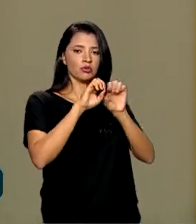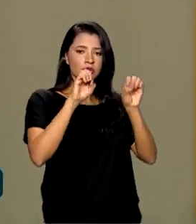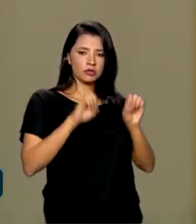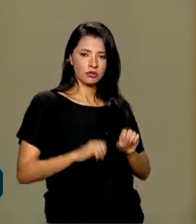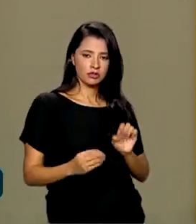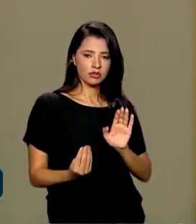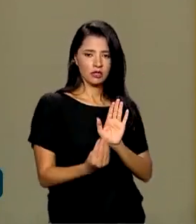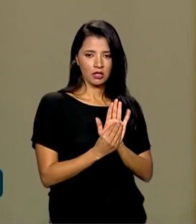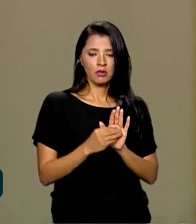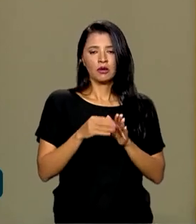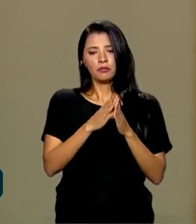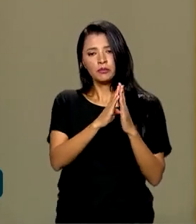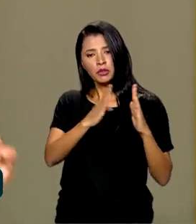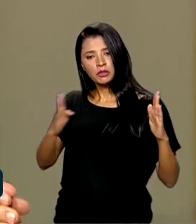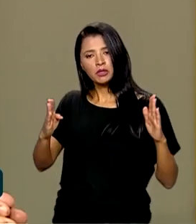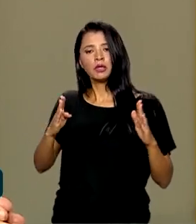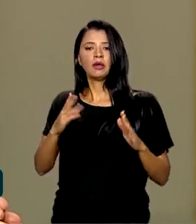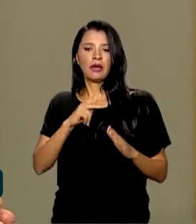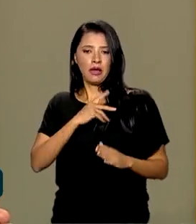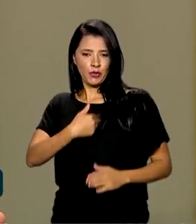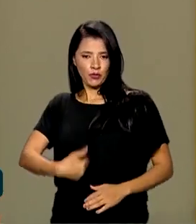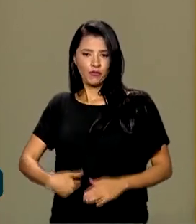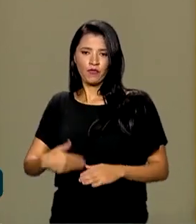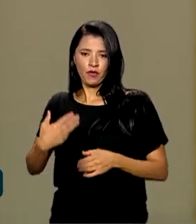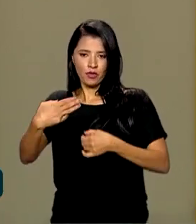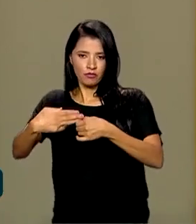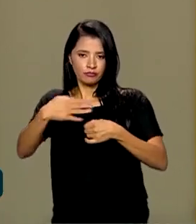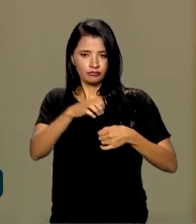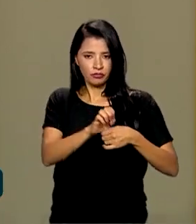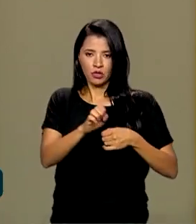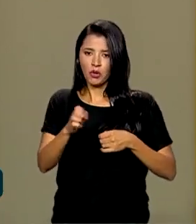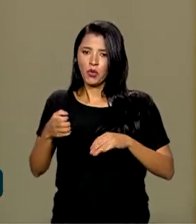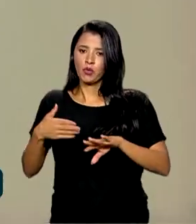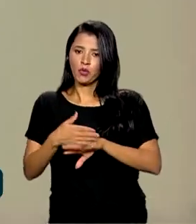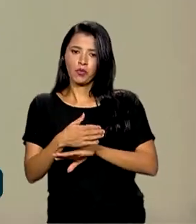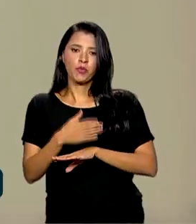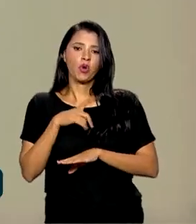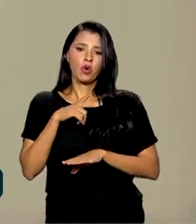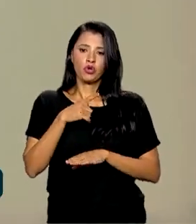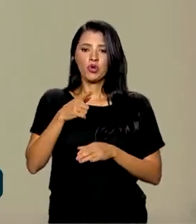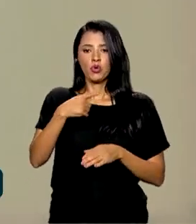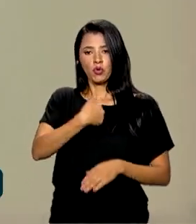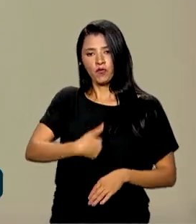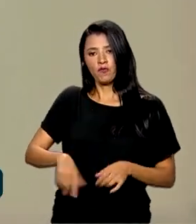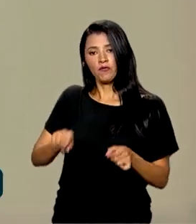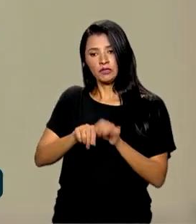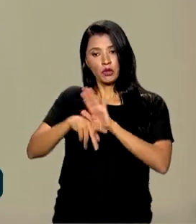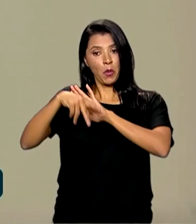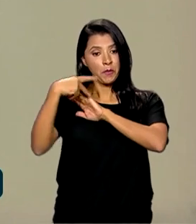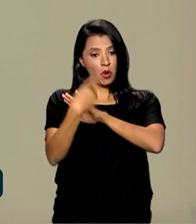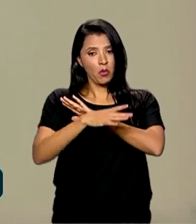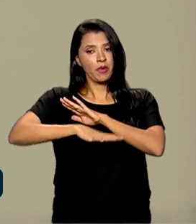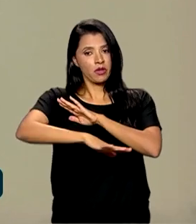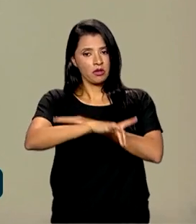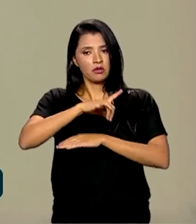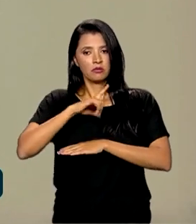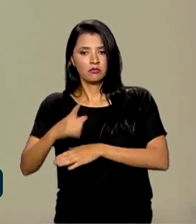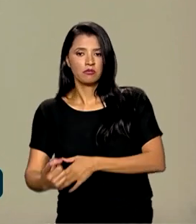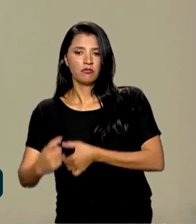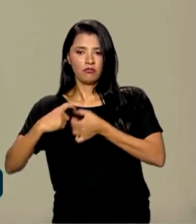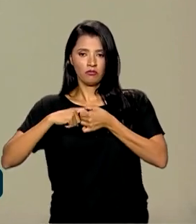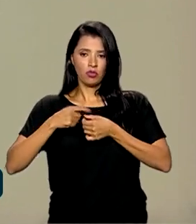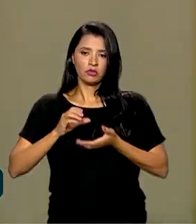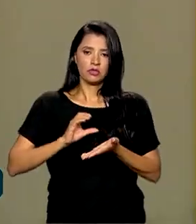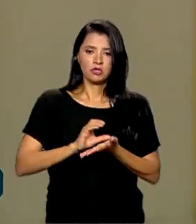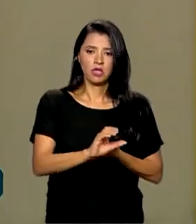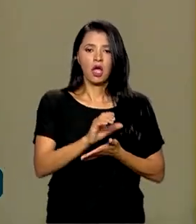públicas e municipais, elas não podem fazer parte dessa iniciativa. O governo vai estar realizando ações específicas para isso, para retomar implementação